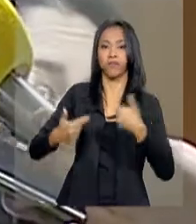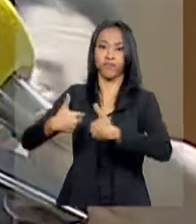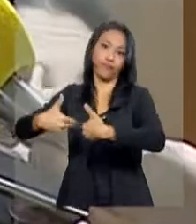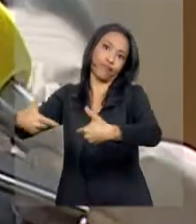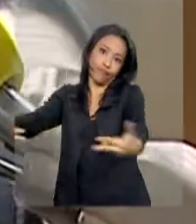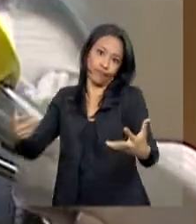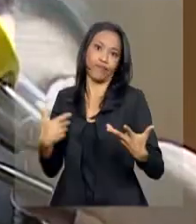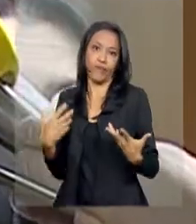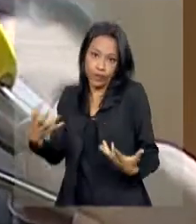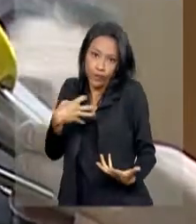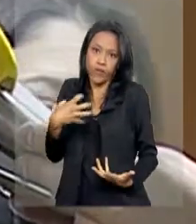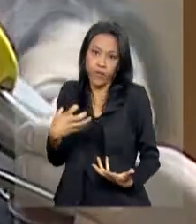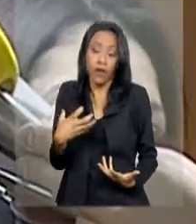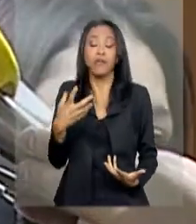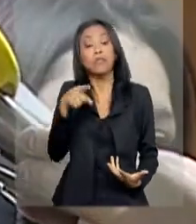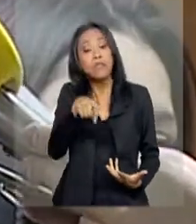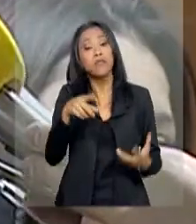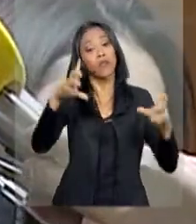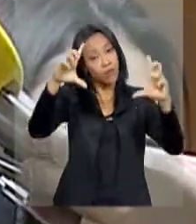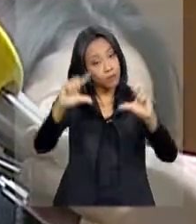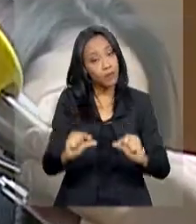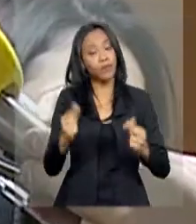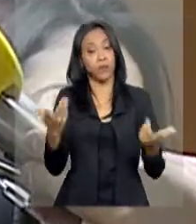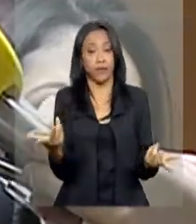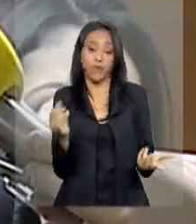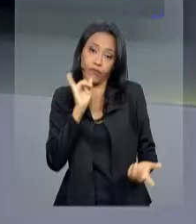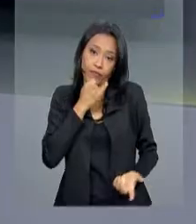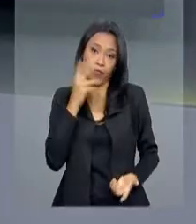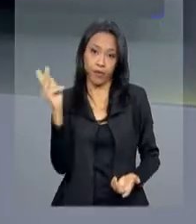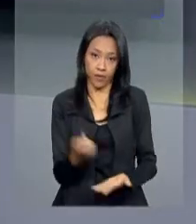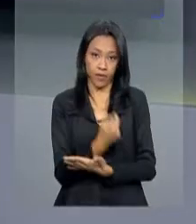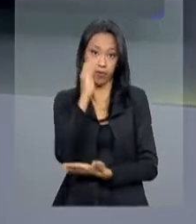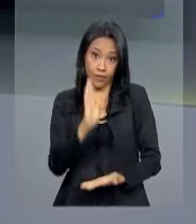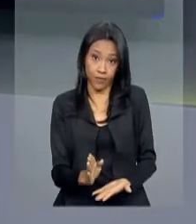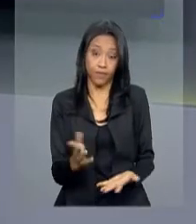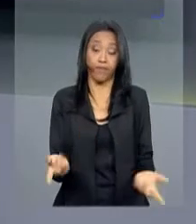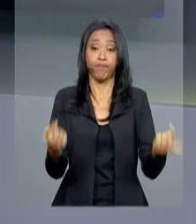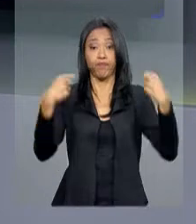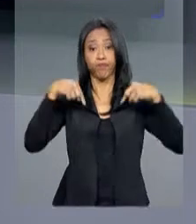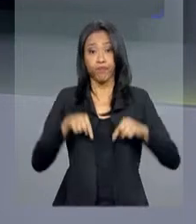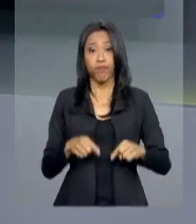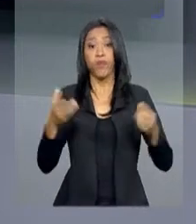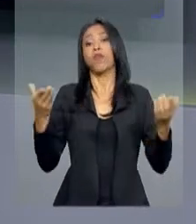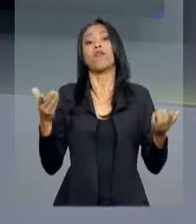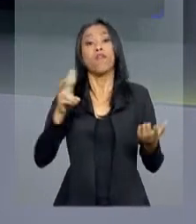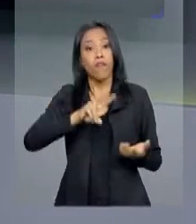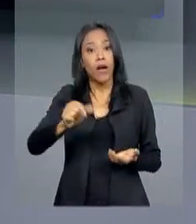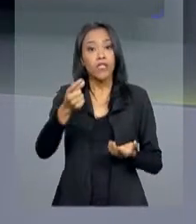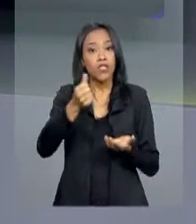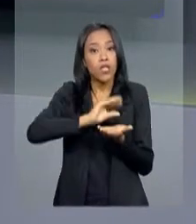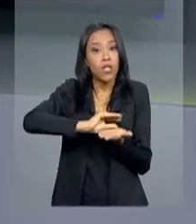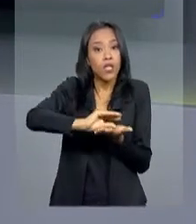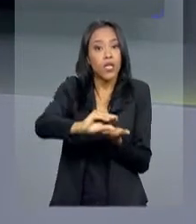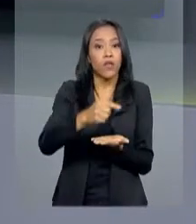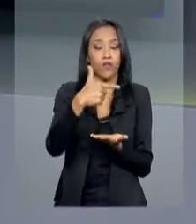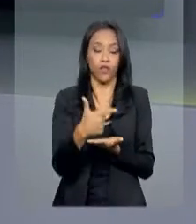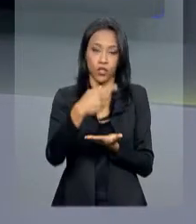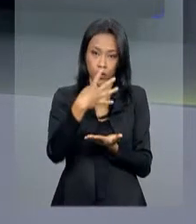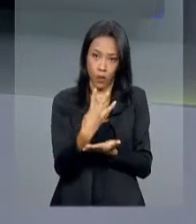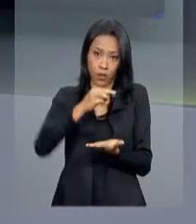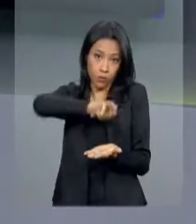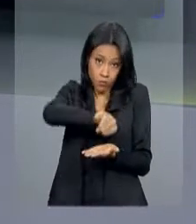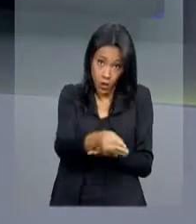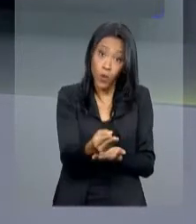e dos crimes que a gente observa hoje infelizmente no brasil olha vão ser investidos 24 milhões de reais na